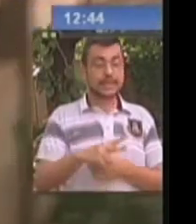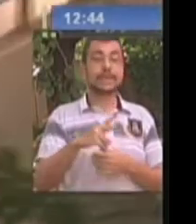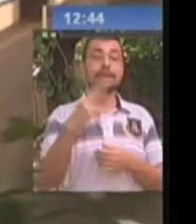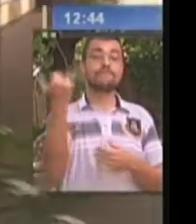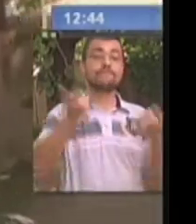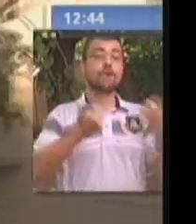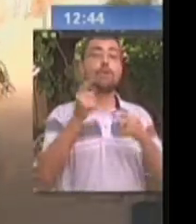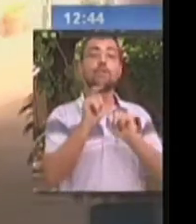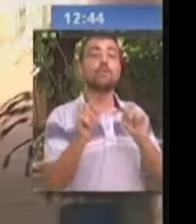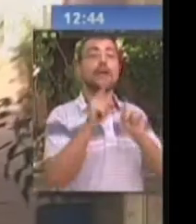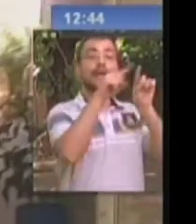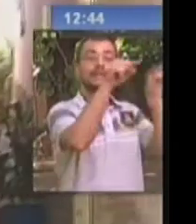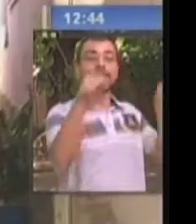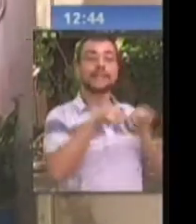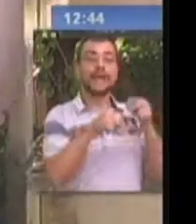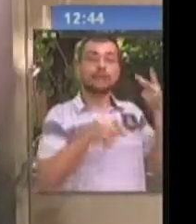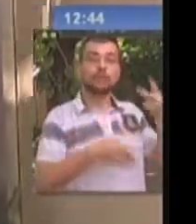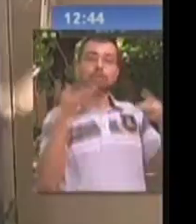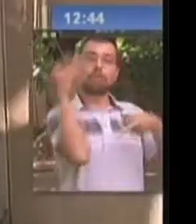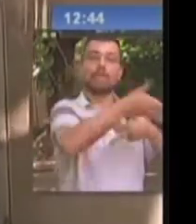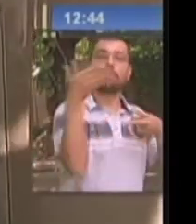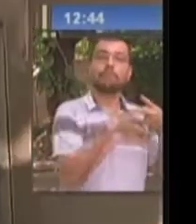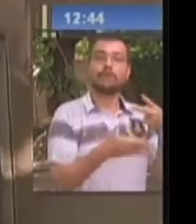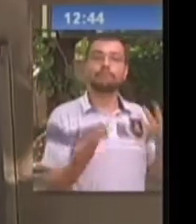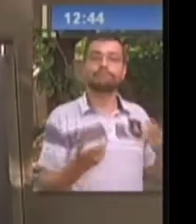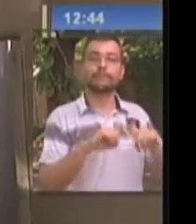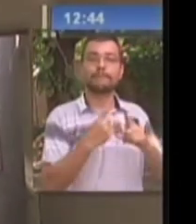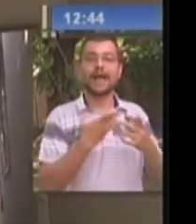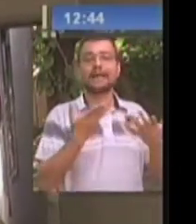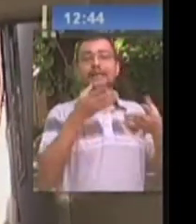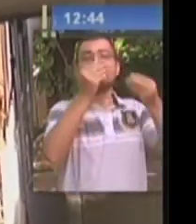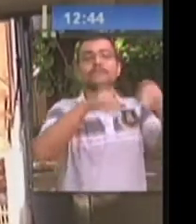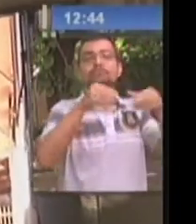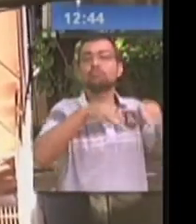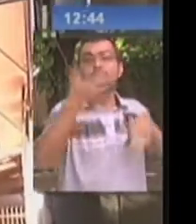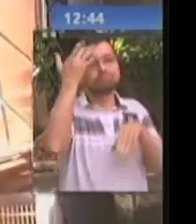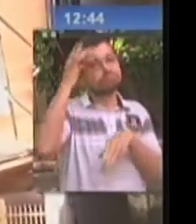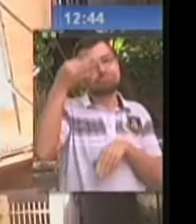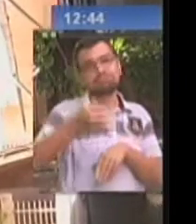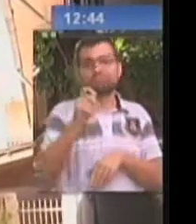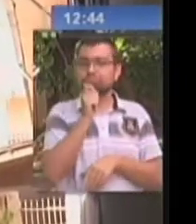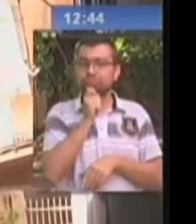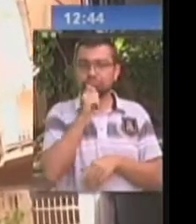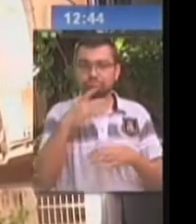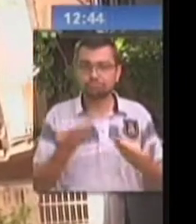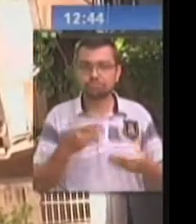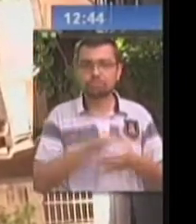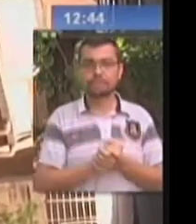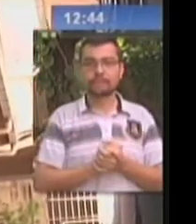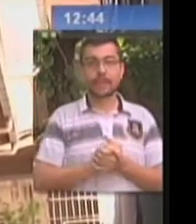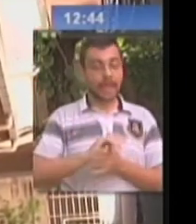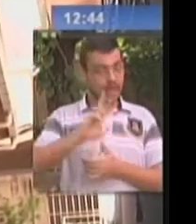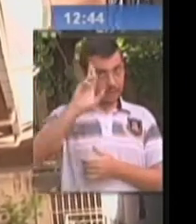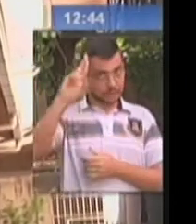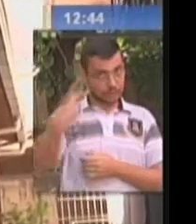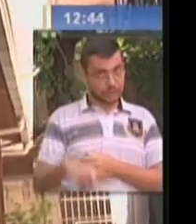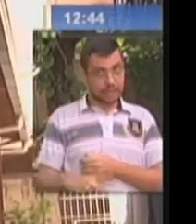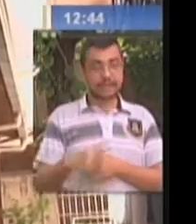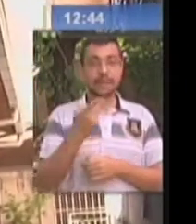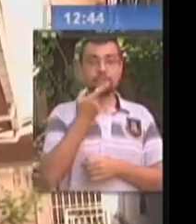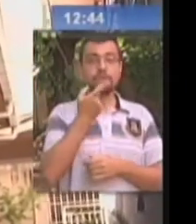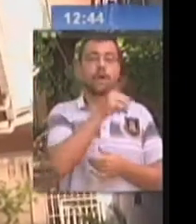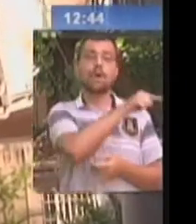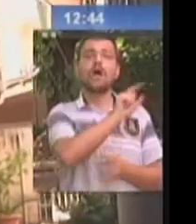salas foram invadidas, mas até agora não há levantamento sob prejuízo. A informação do diretor, que não quis gravar a